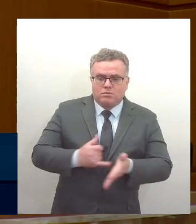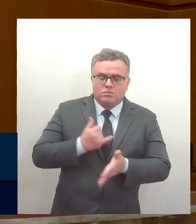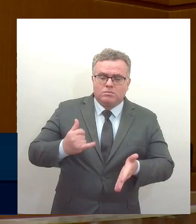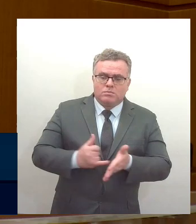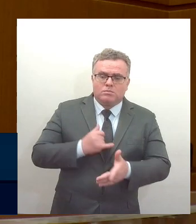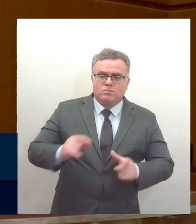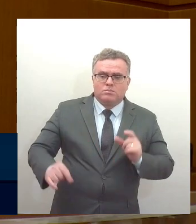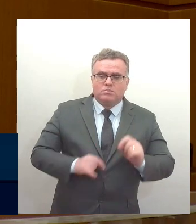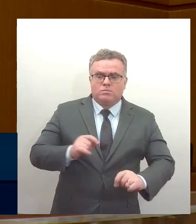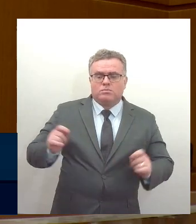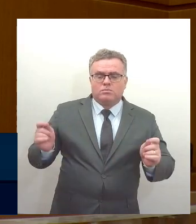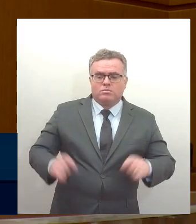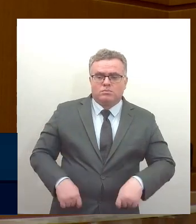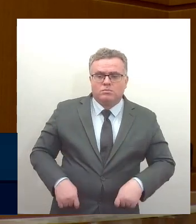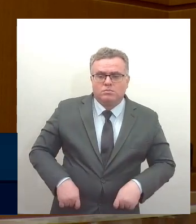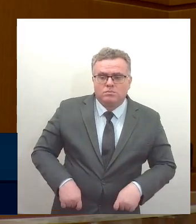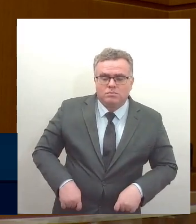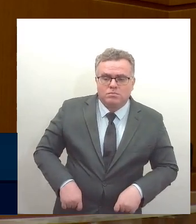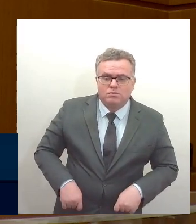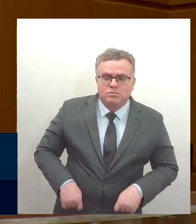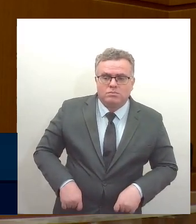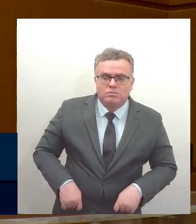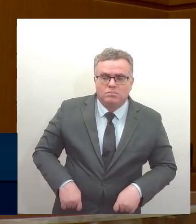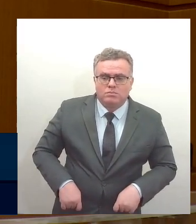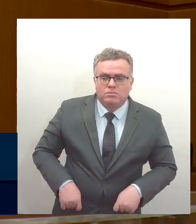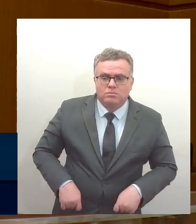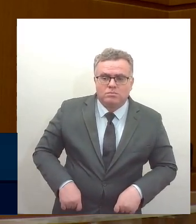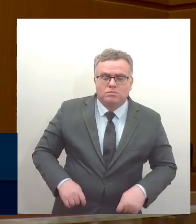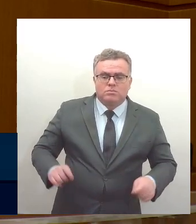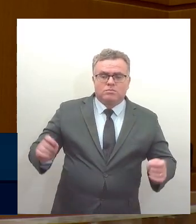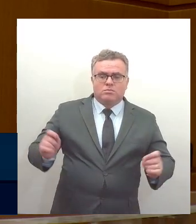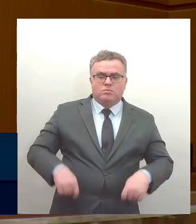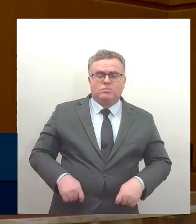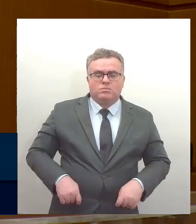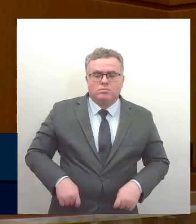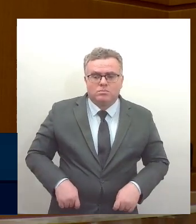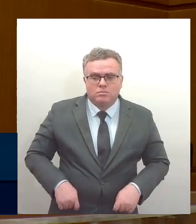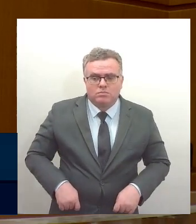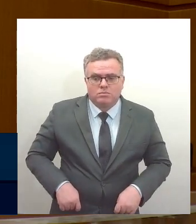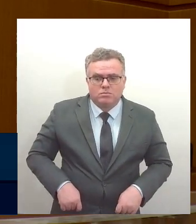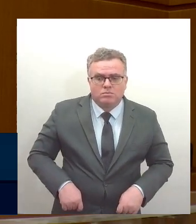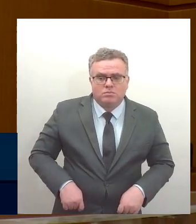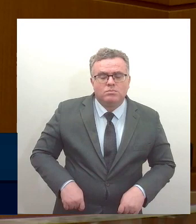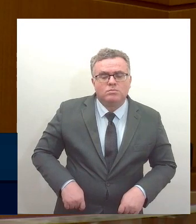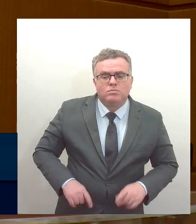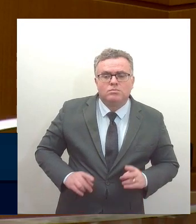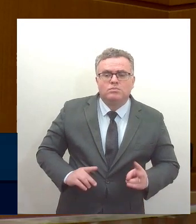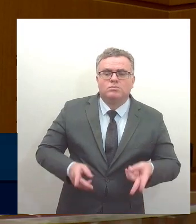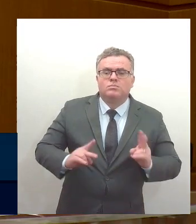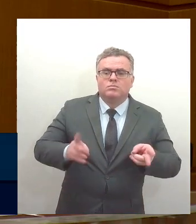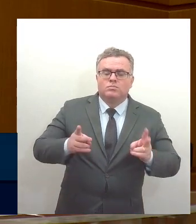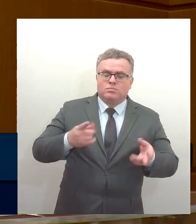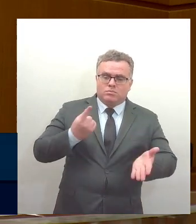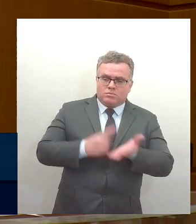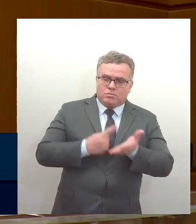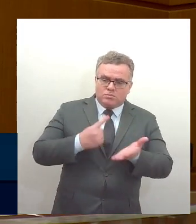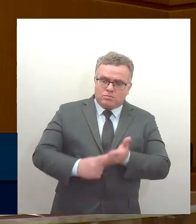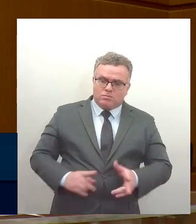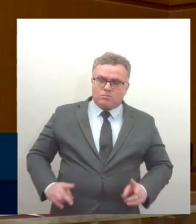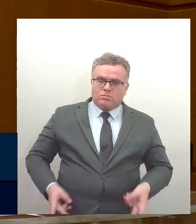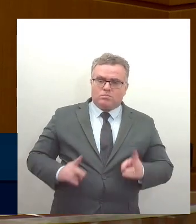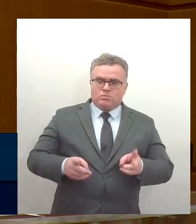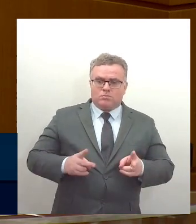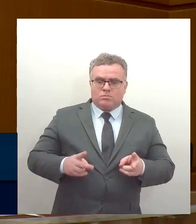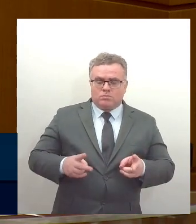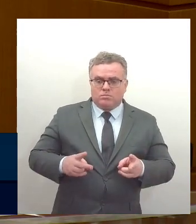mesa e torço para que em breve a segunda fase seja plenamente implementada em nosso Estado. Também